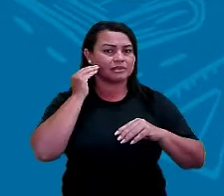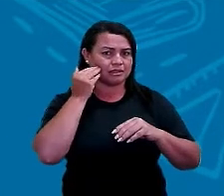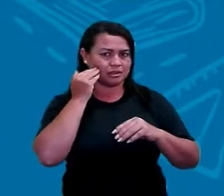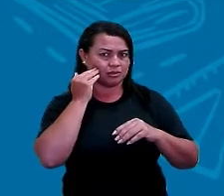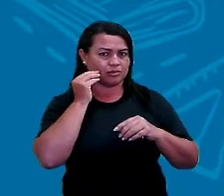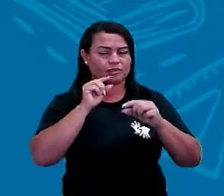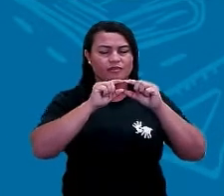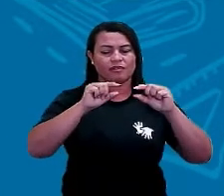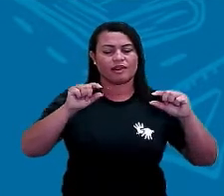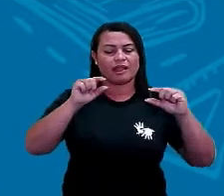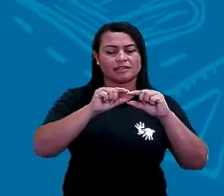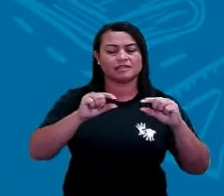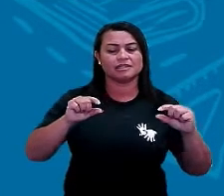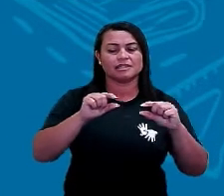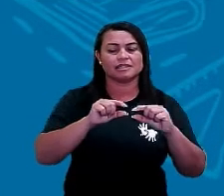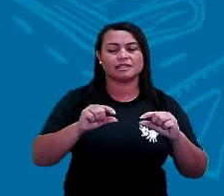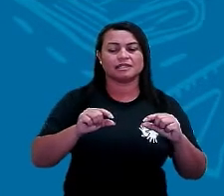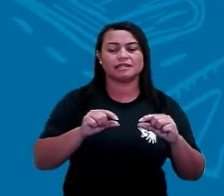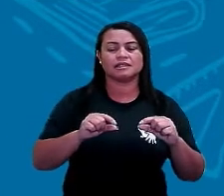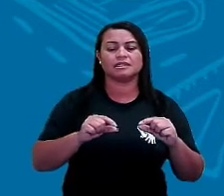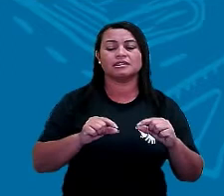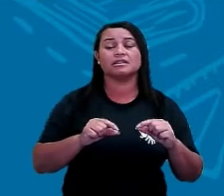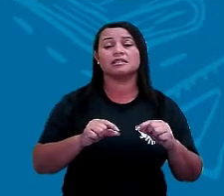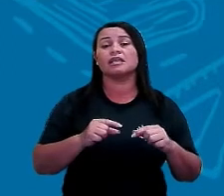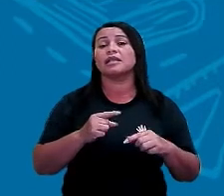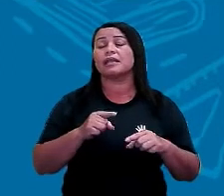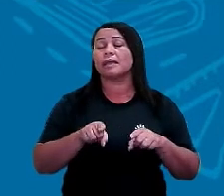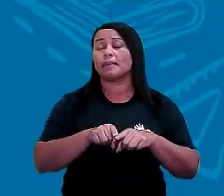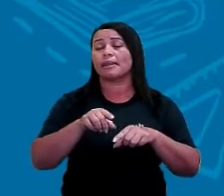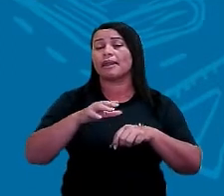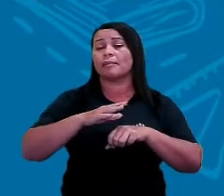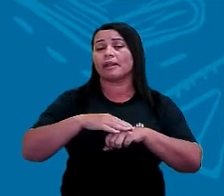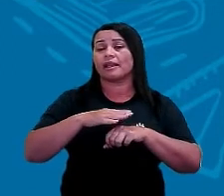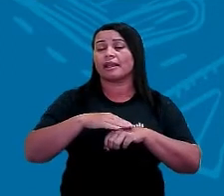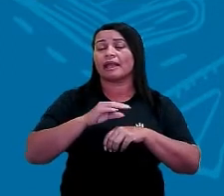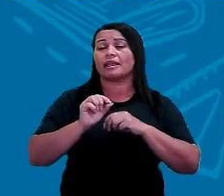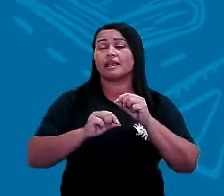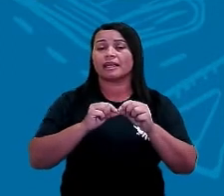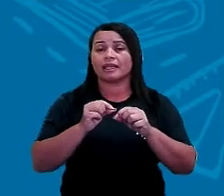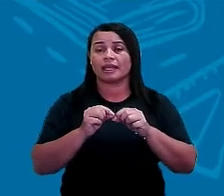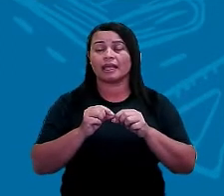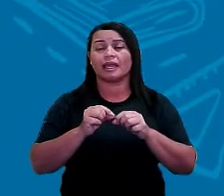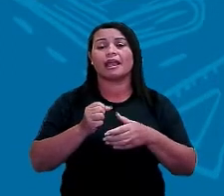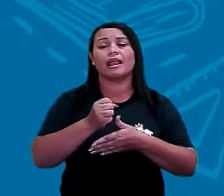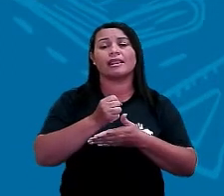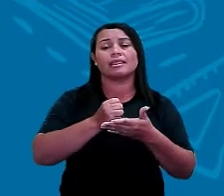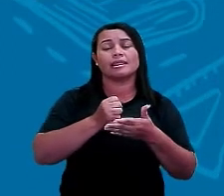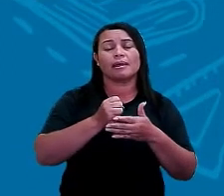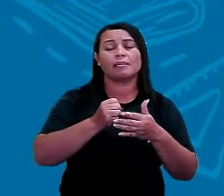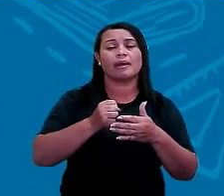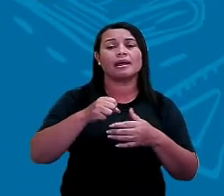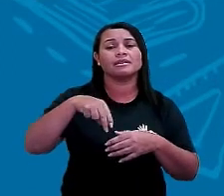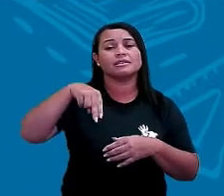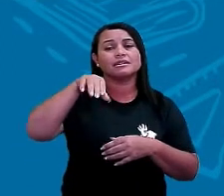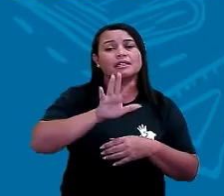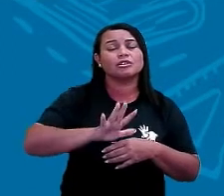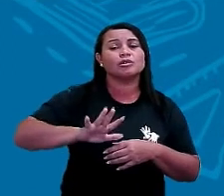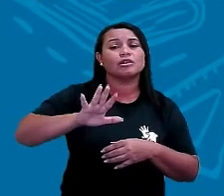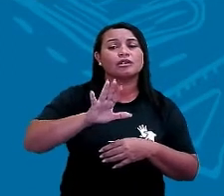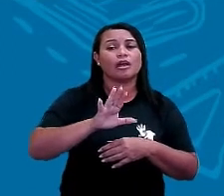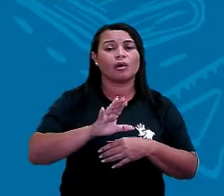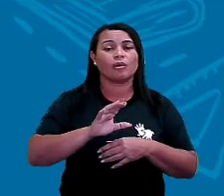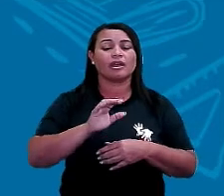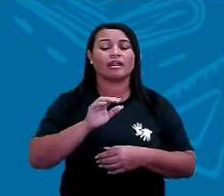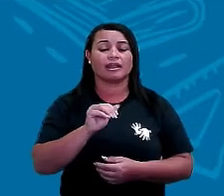de frases, tá? E a habilidade da Base Nacional Comum Curricular que a gente vai trabalhar hoje é a